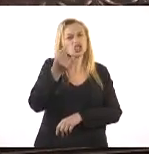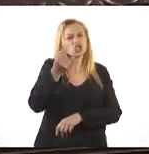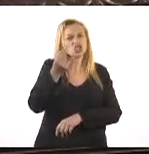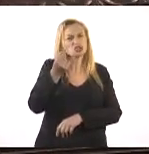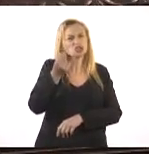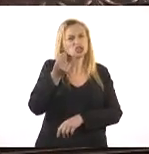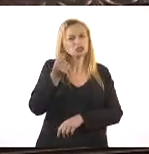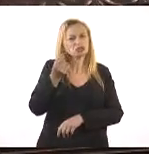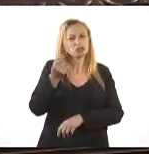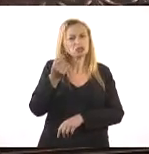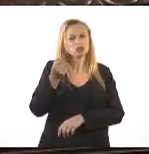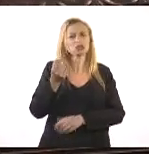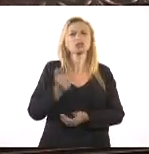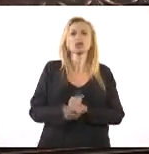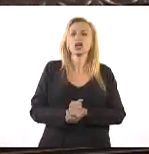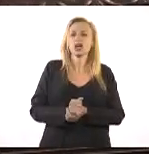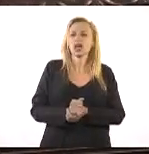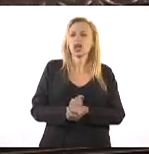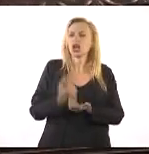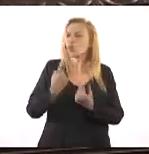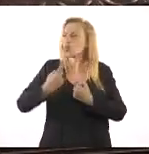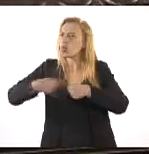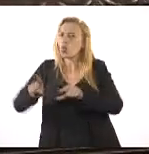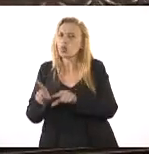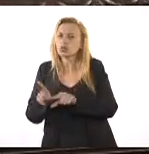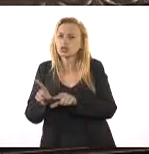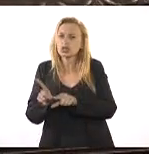isso é uma quebra de decoro, é